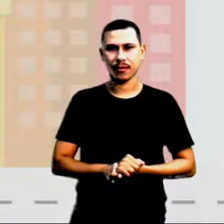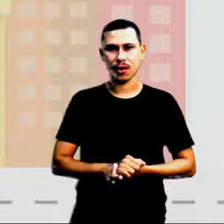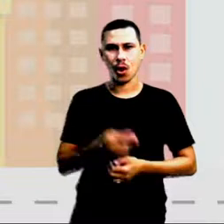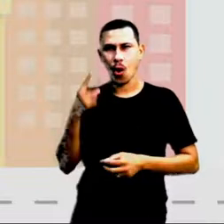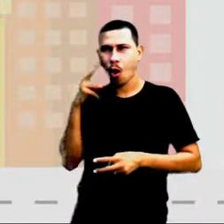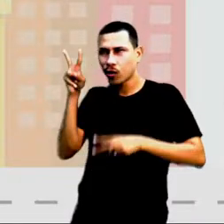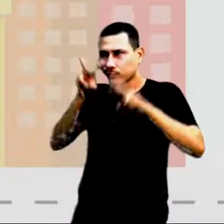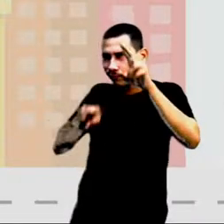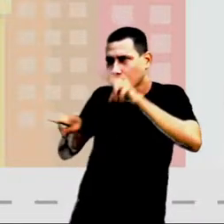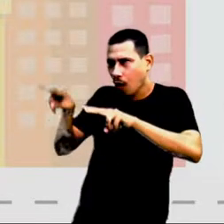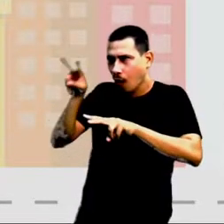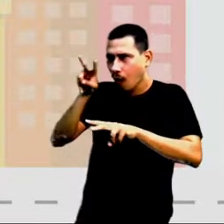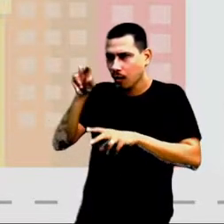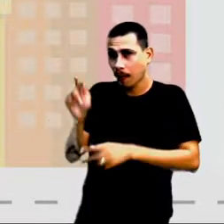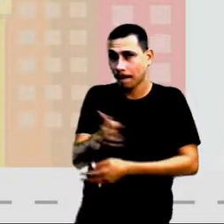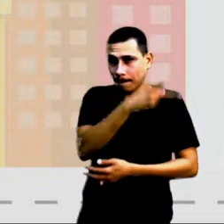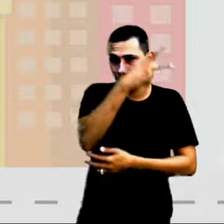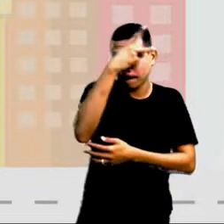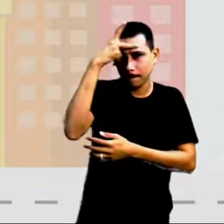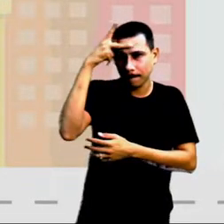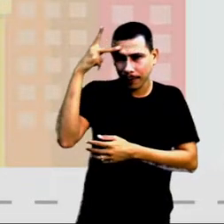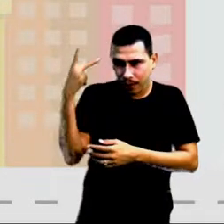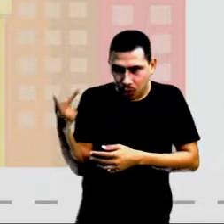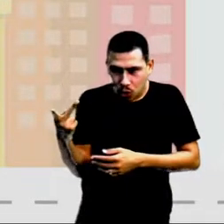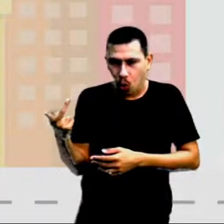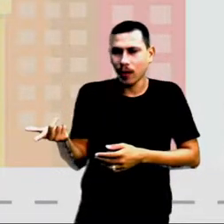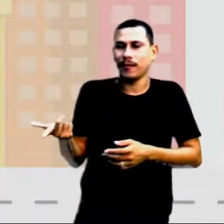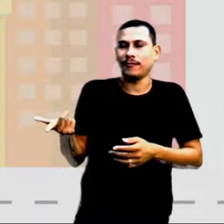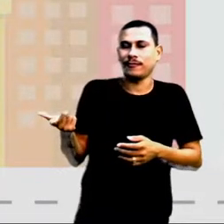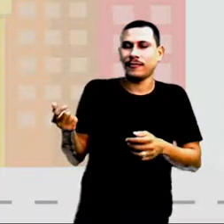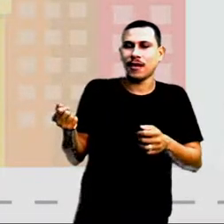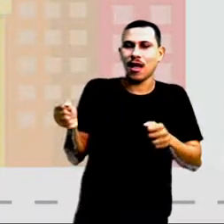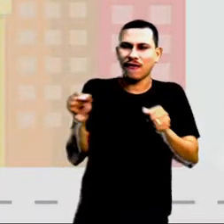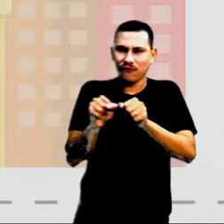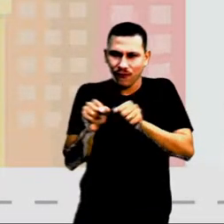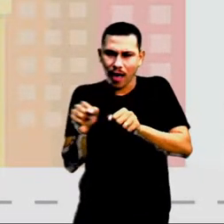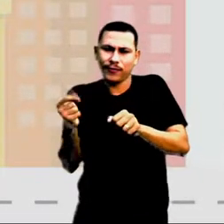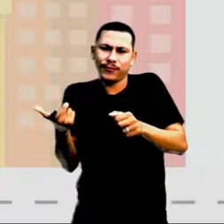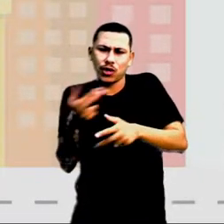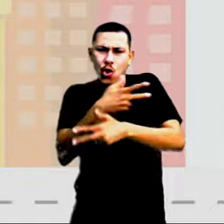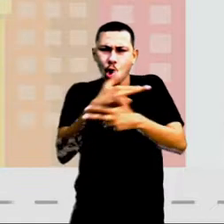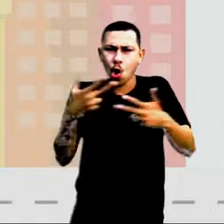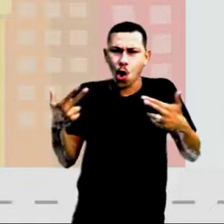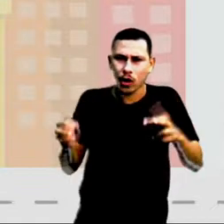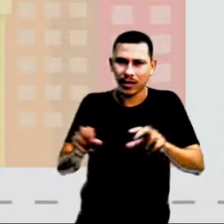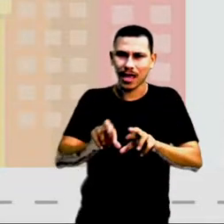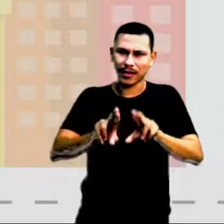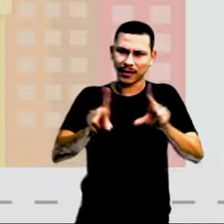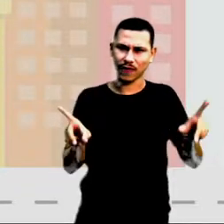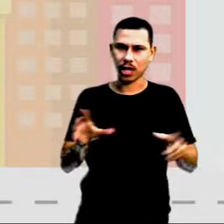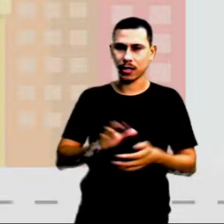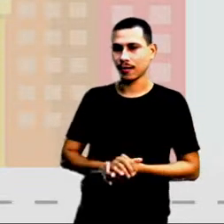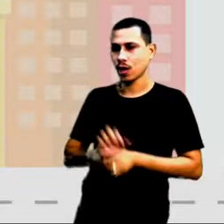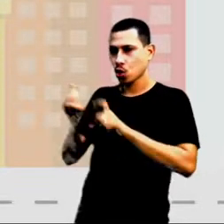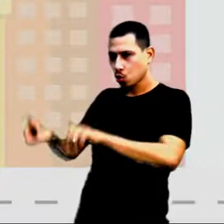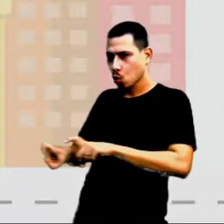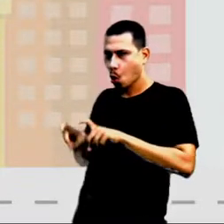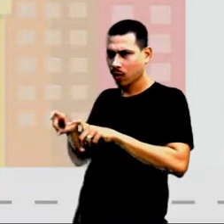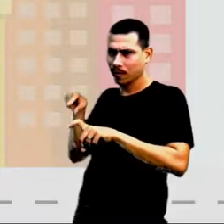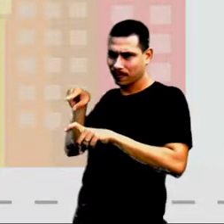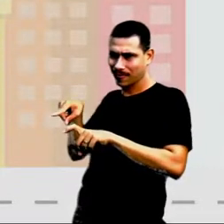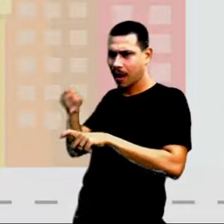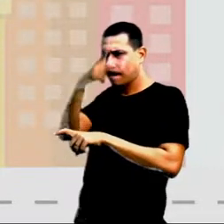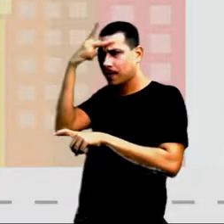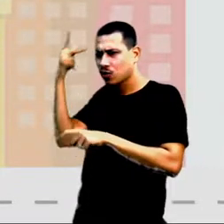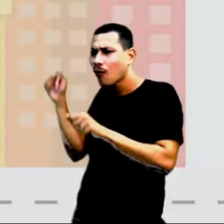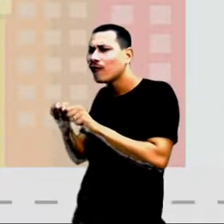as pessoas realizam atividades diferentes. Área rural, que é o campo. O que, é que as pessoas fazem